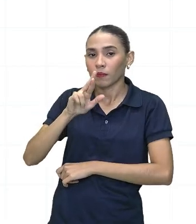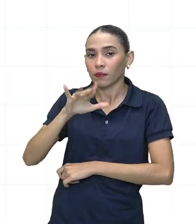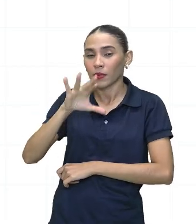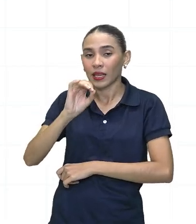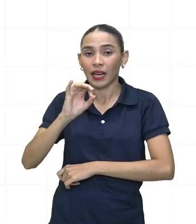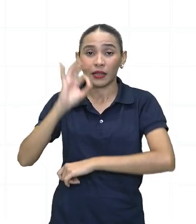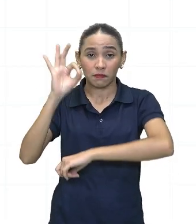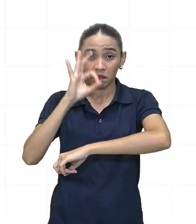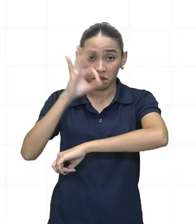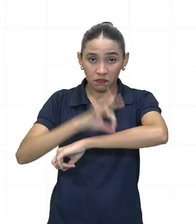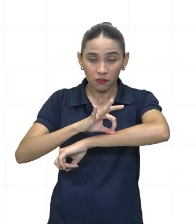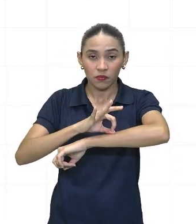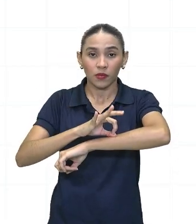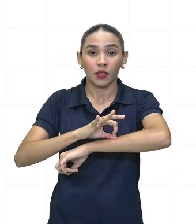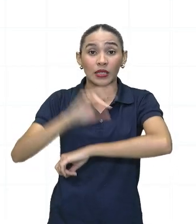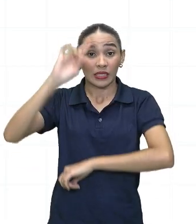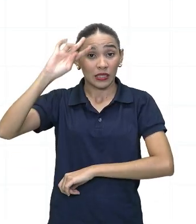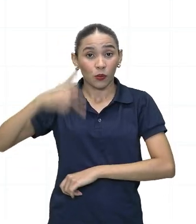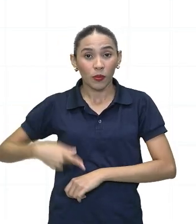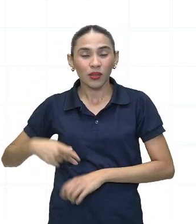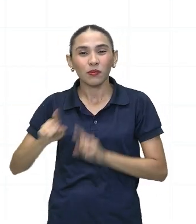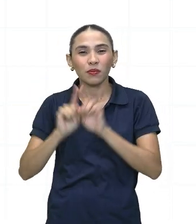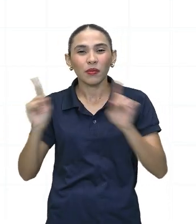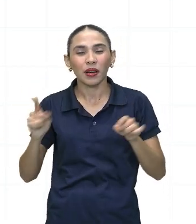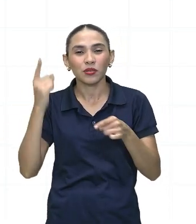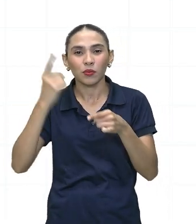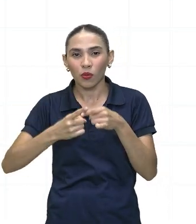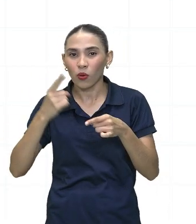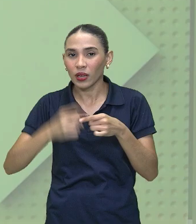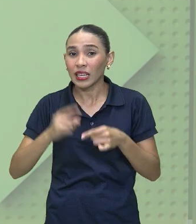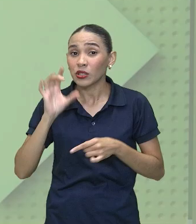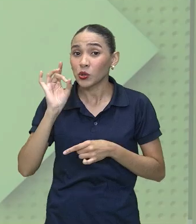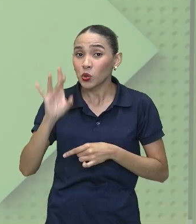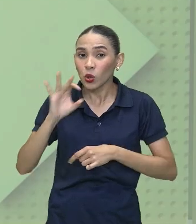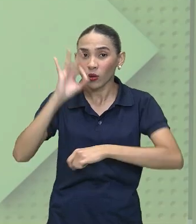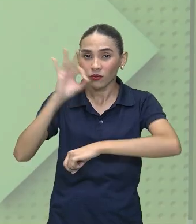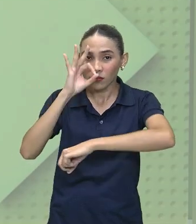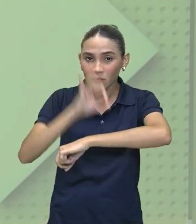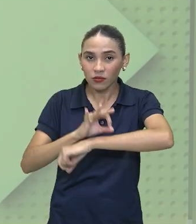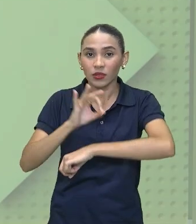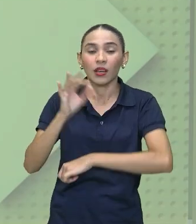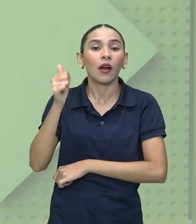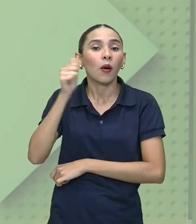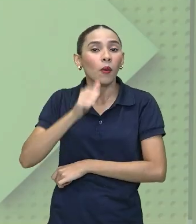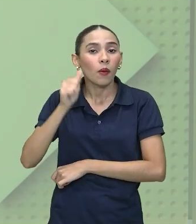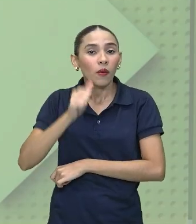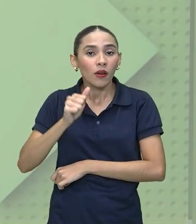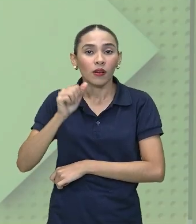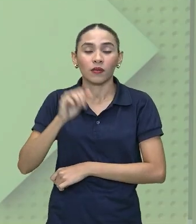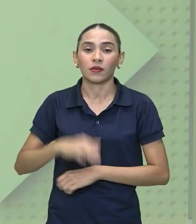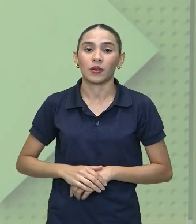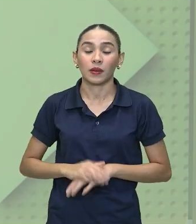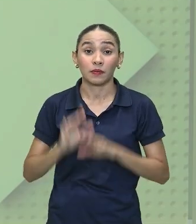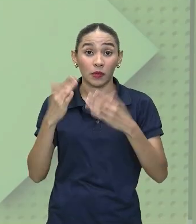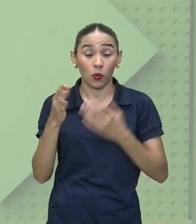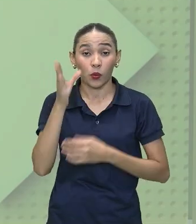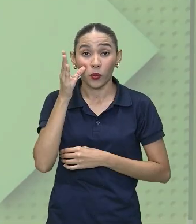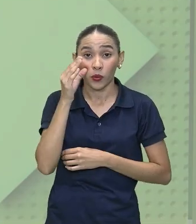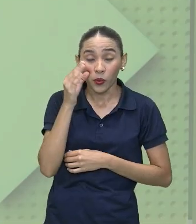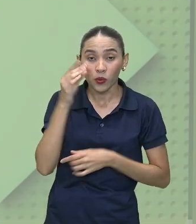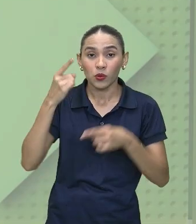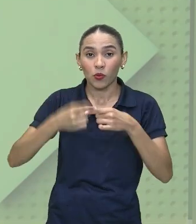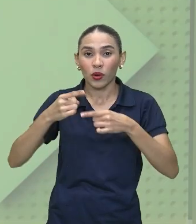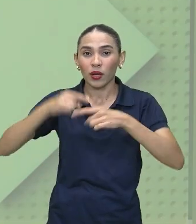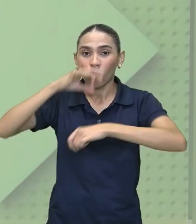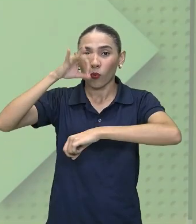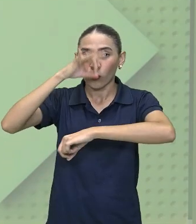ser humano. E por que é apenas a fêmea? E aí veio uma curiosidade, né? Porque a